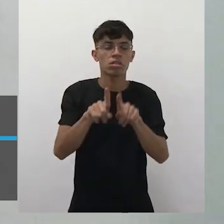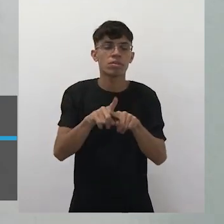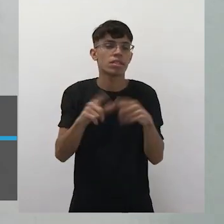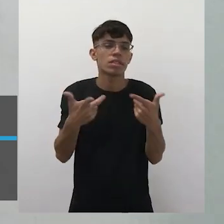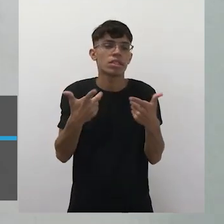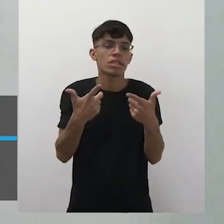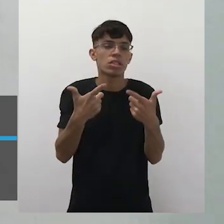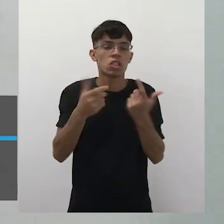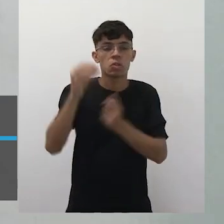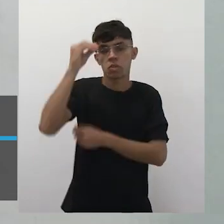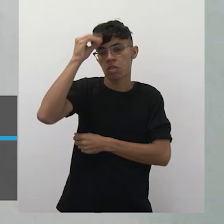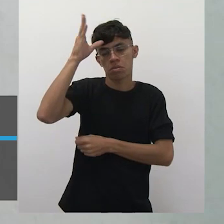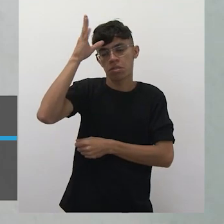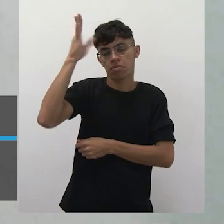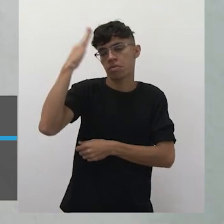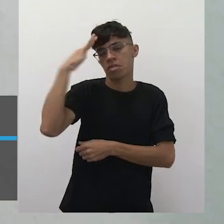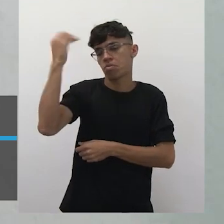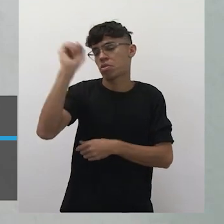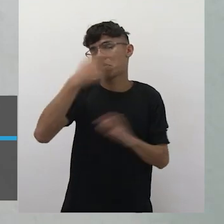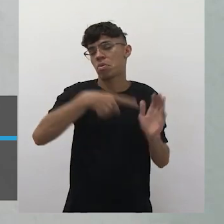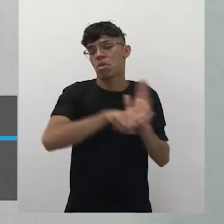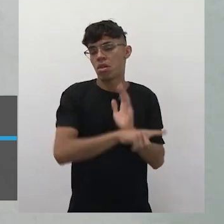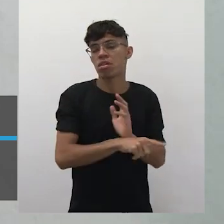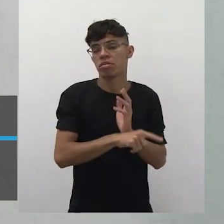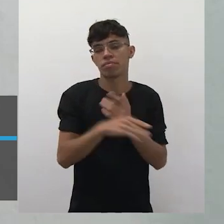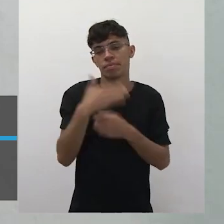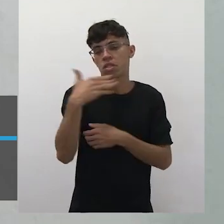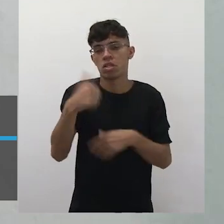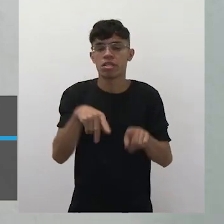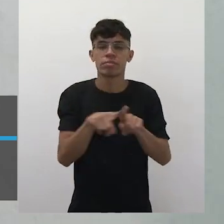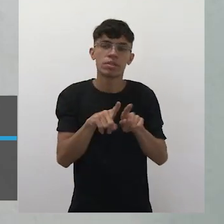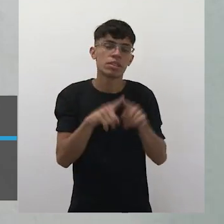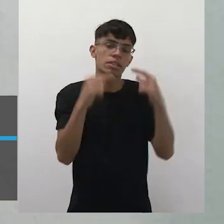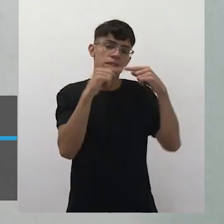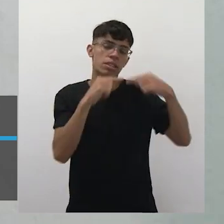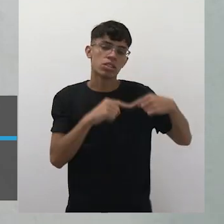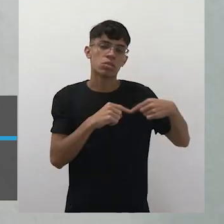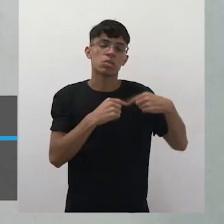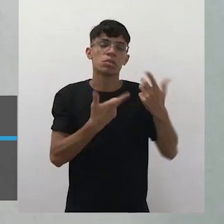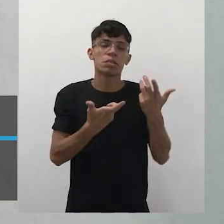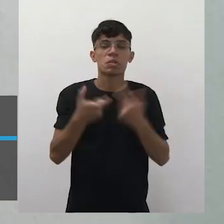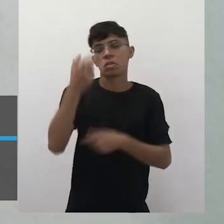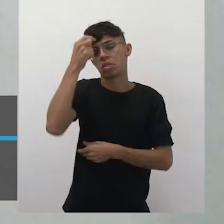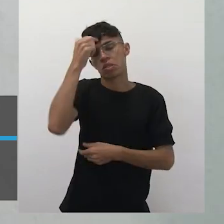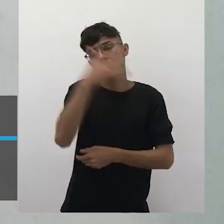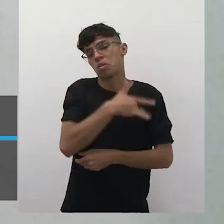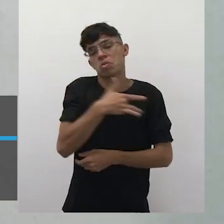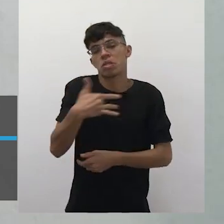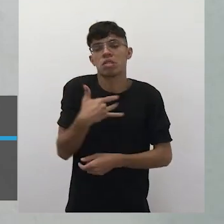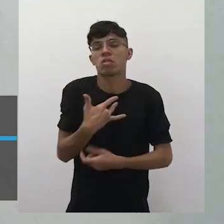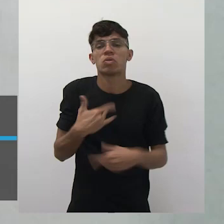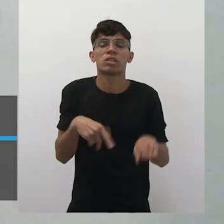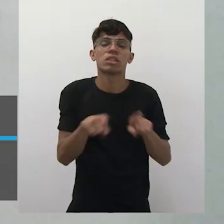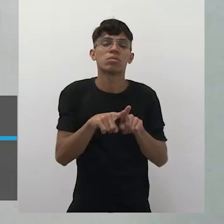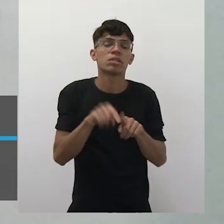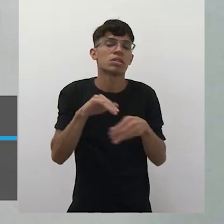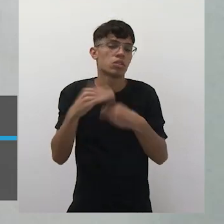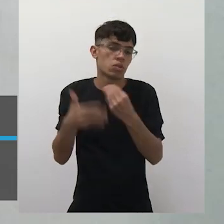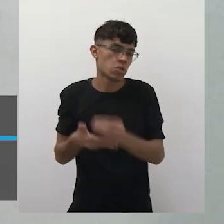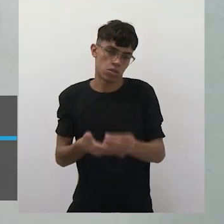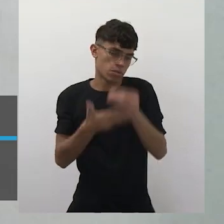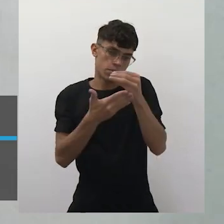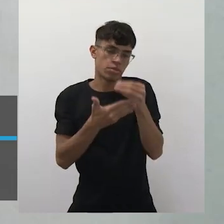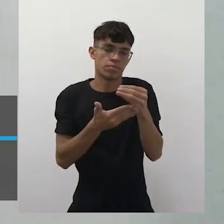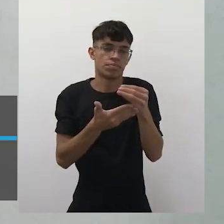ampliar os nossos saberes, né, e neste caso, sobre a conscientização da saúde e da